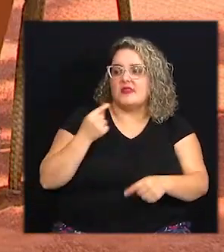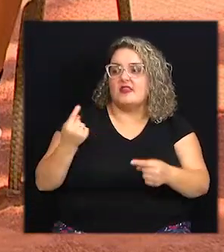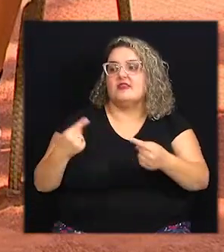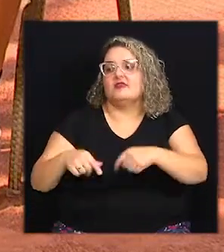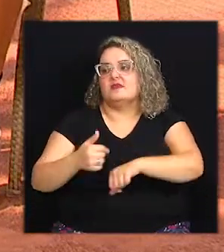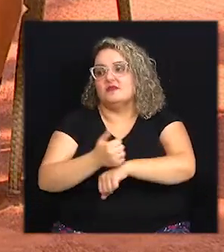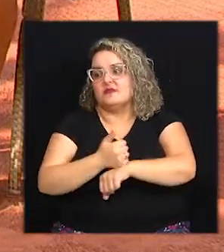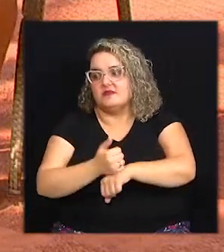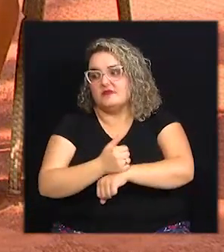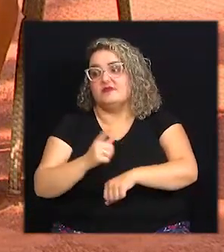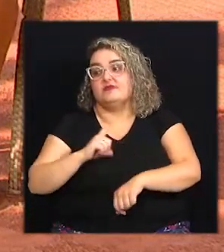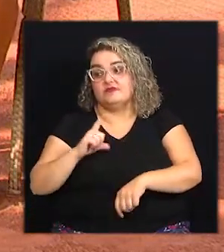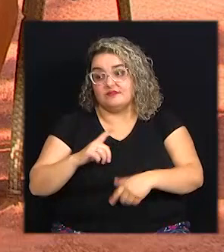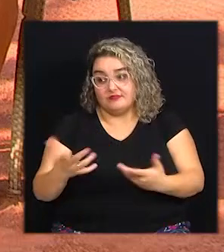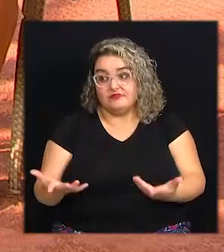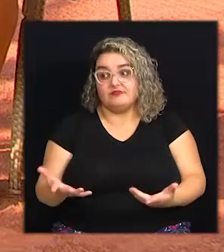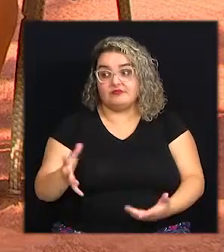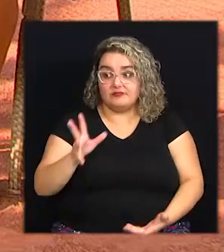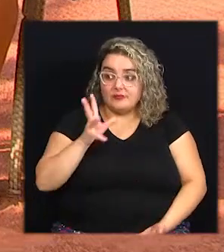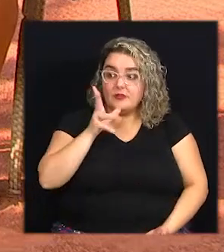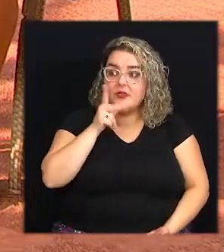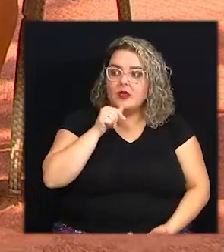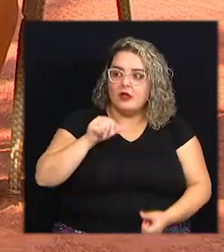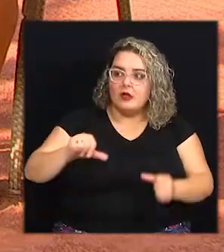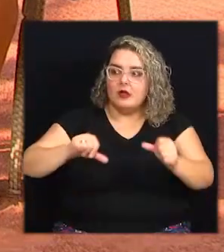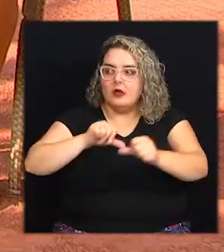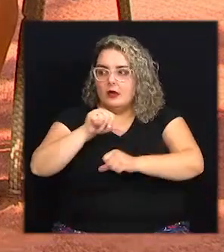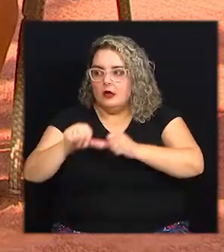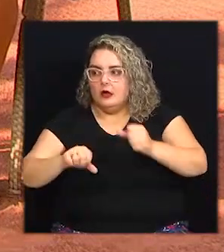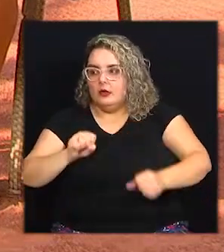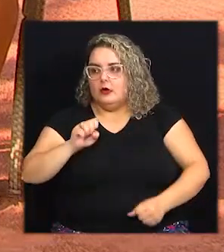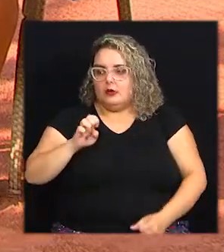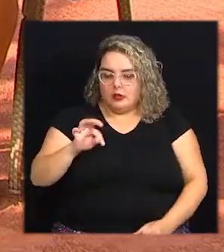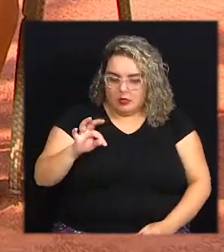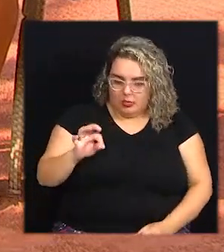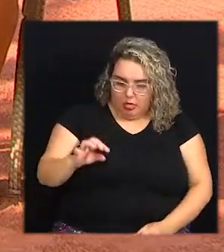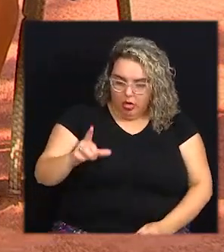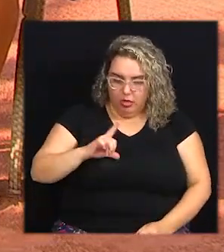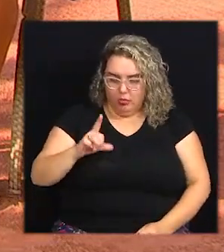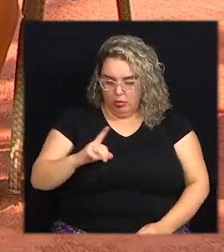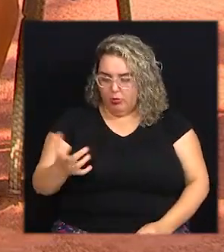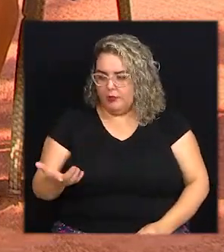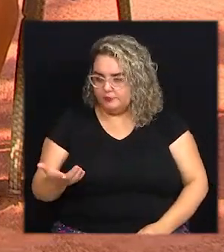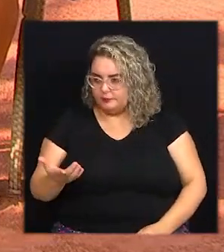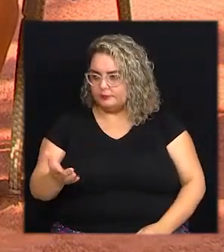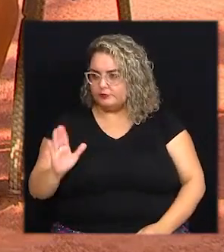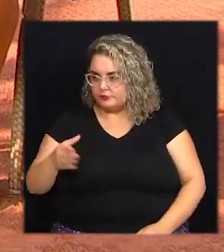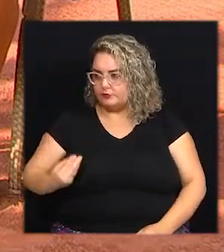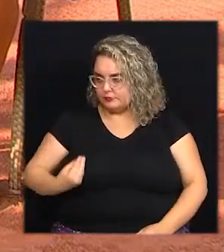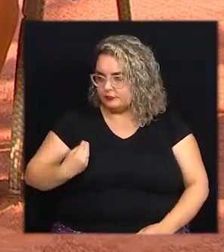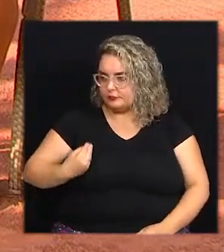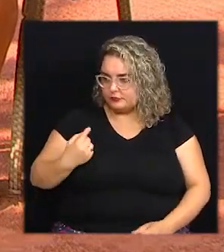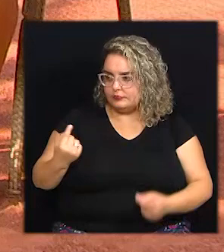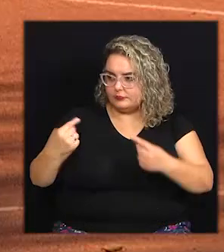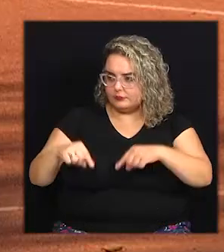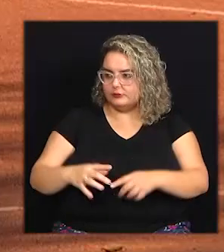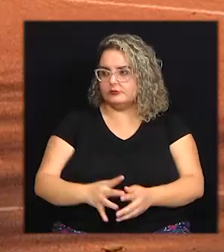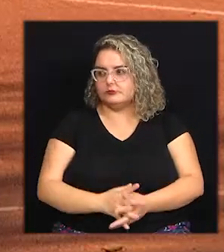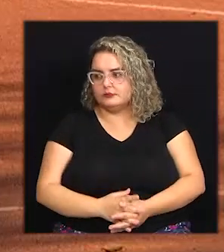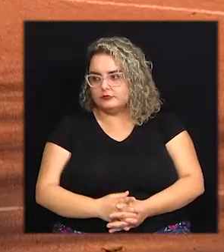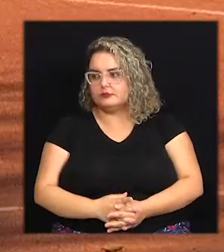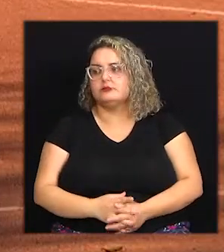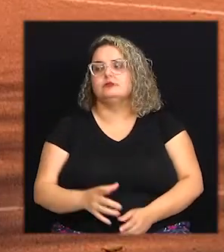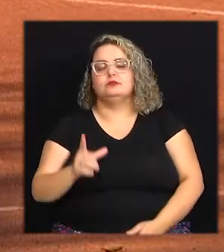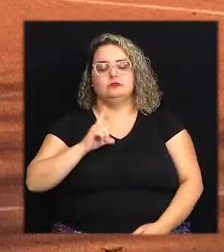no torneio profissional existe, né, essa demora na troca de set. Existe isso no tênis? Você já passou por isso em alguma